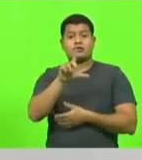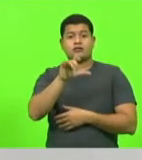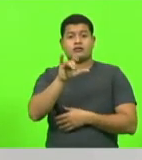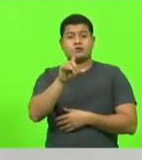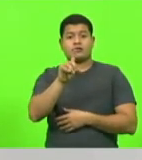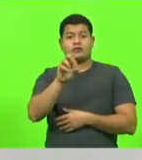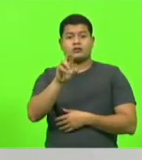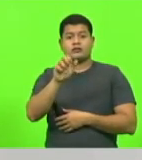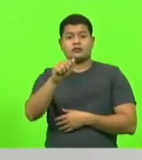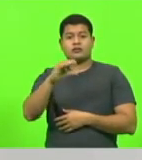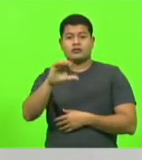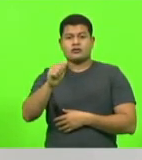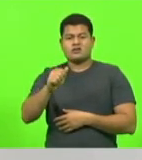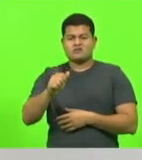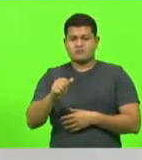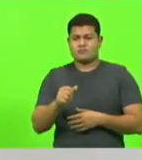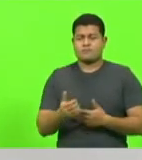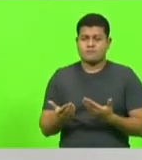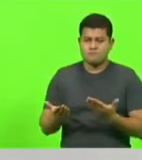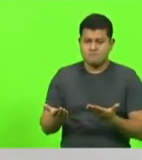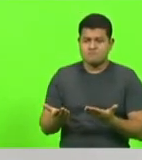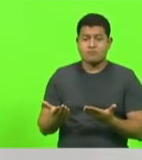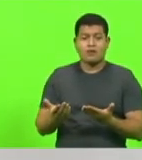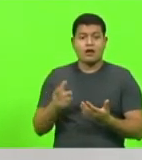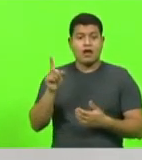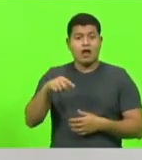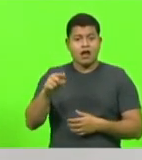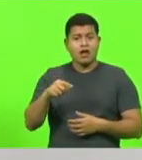É uma grande oportunidade para